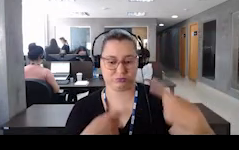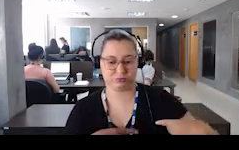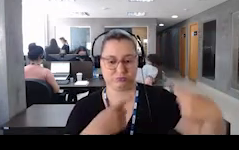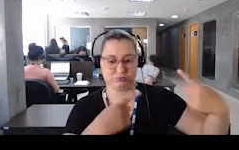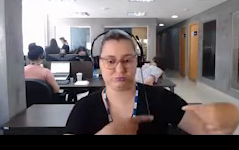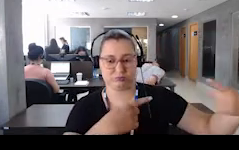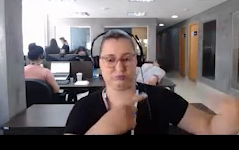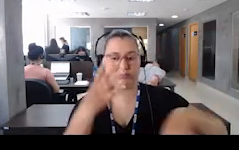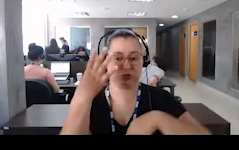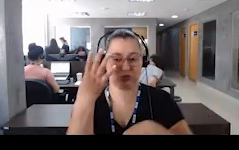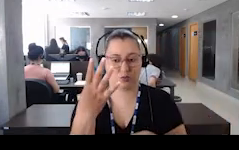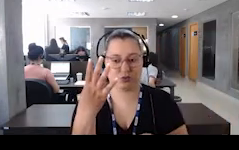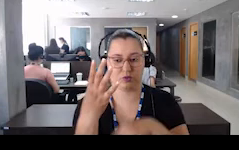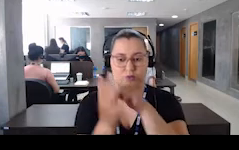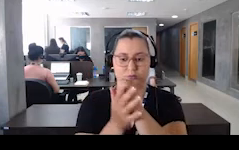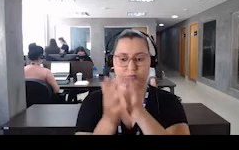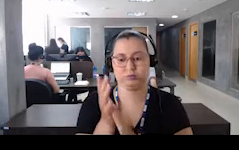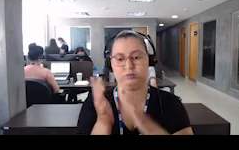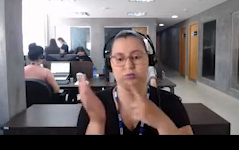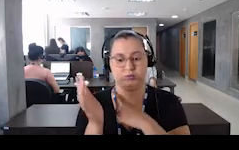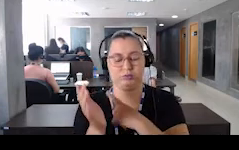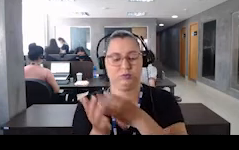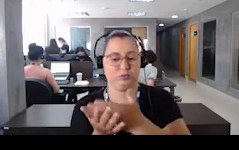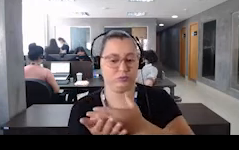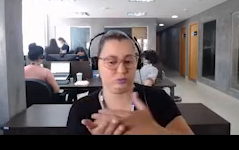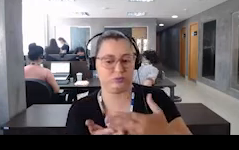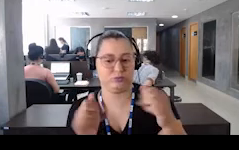também. Então, é necessário que vocês comecem a